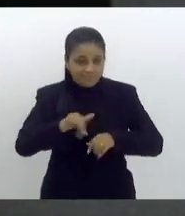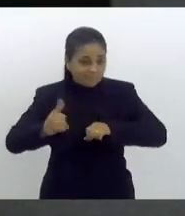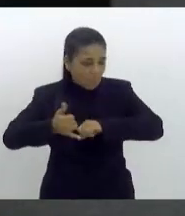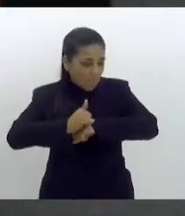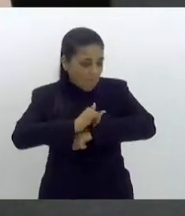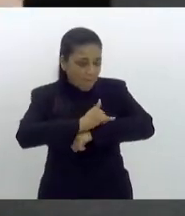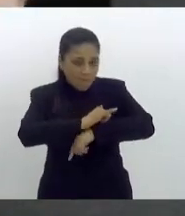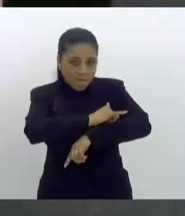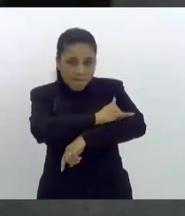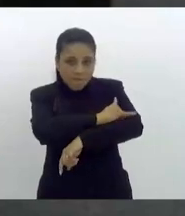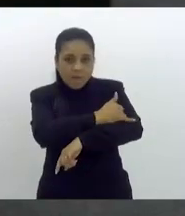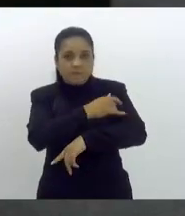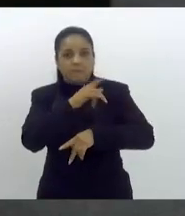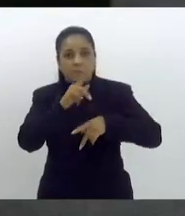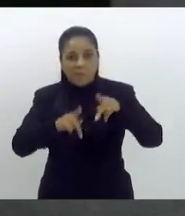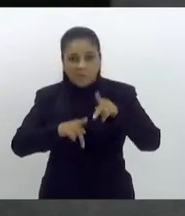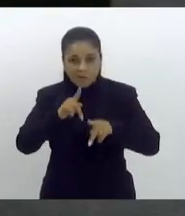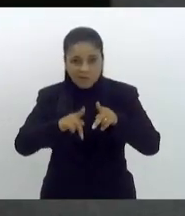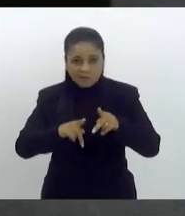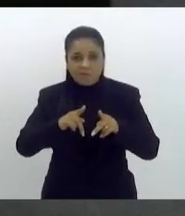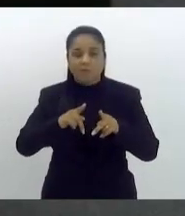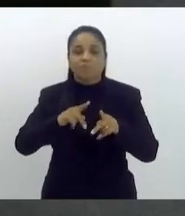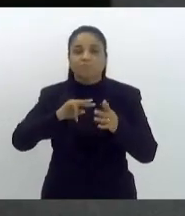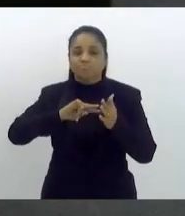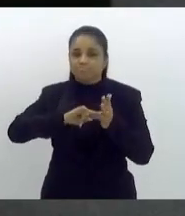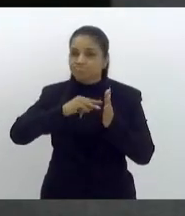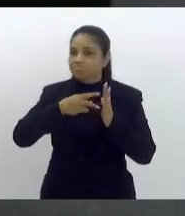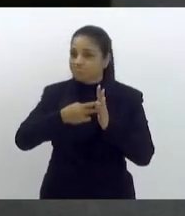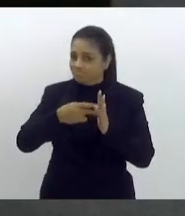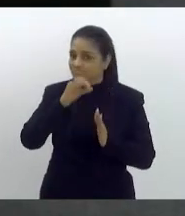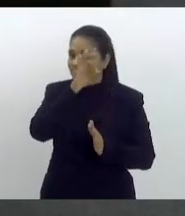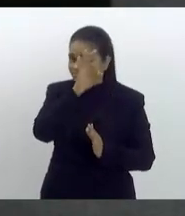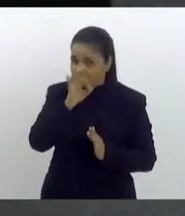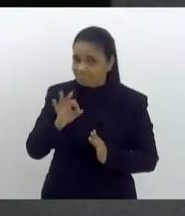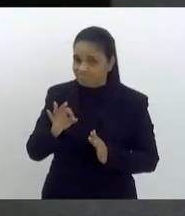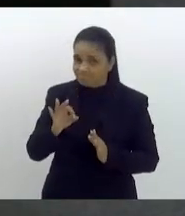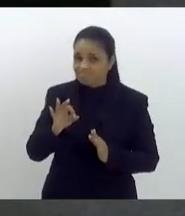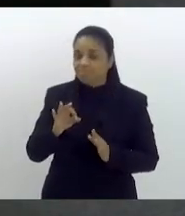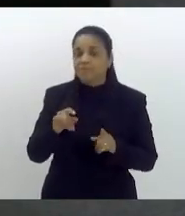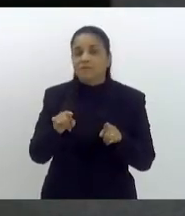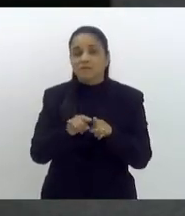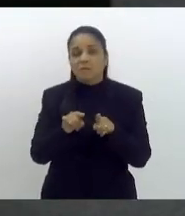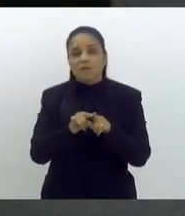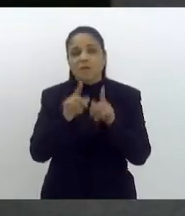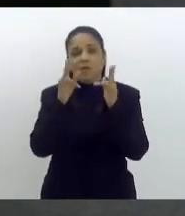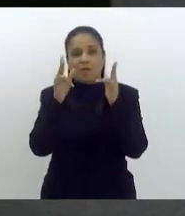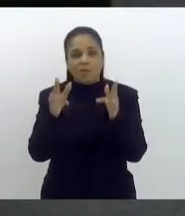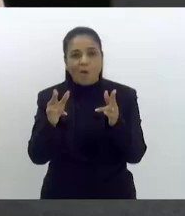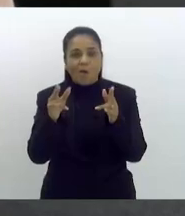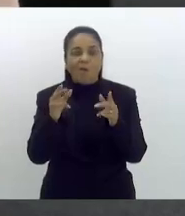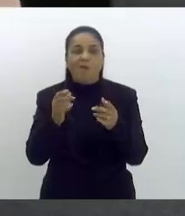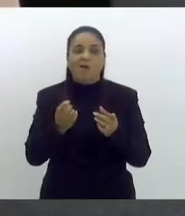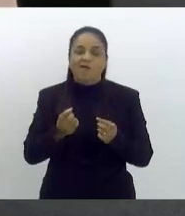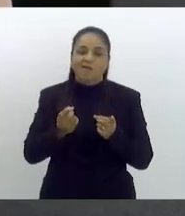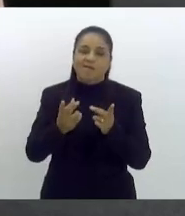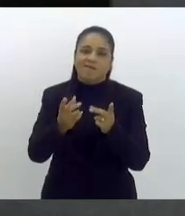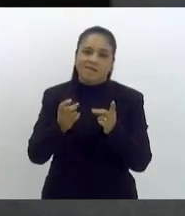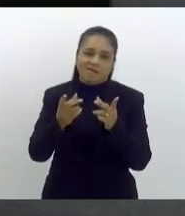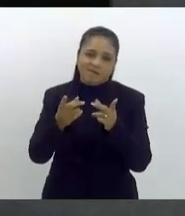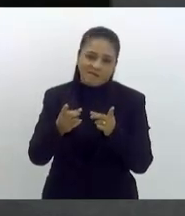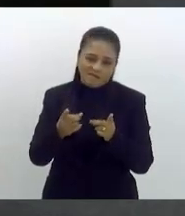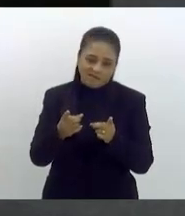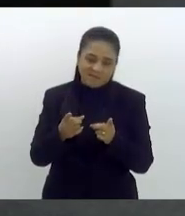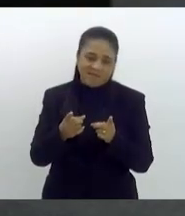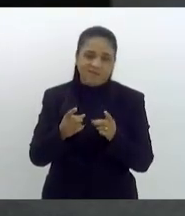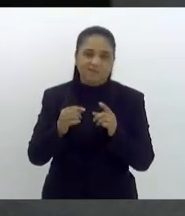significativamente nos últimos anos na mesma medida que aumentou a oferta desses produtos ultraprocessados